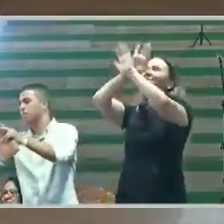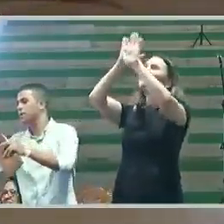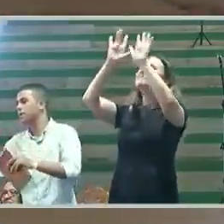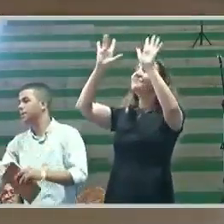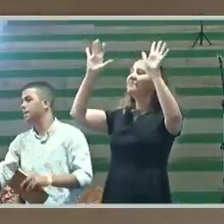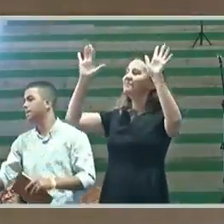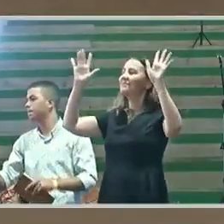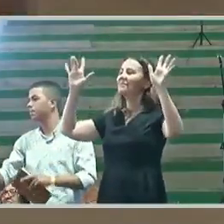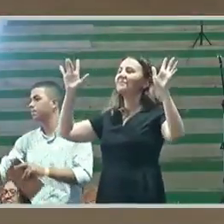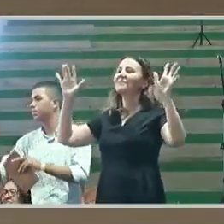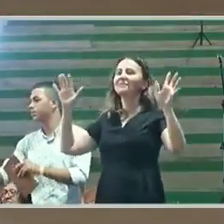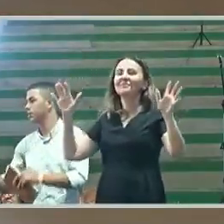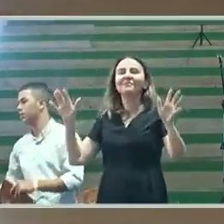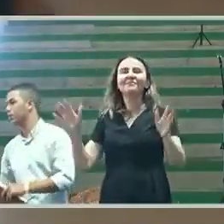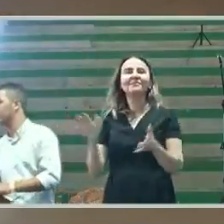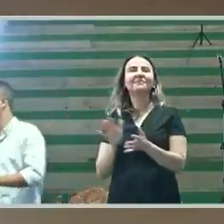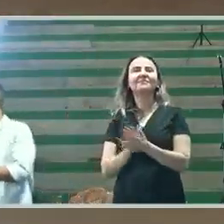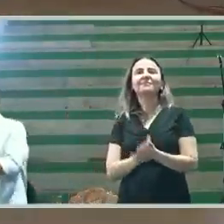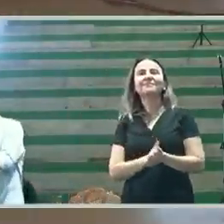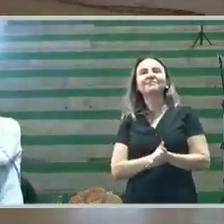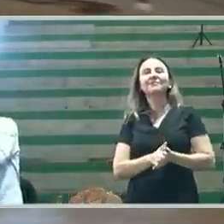Deixa ele entrar, deixa.